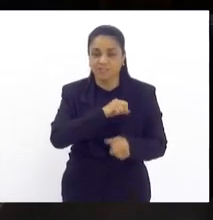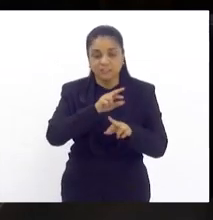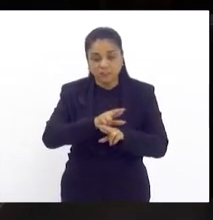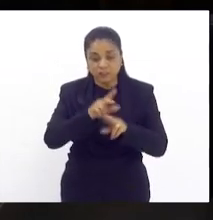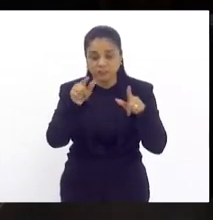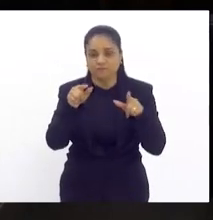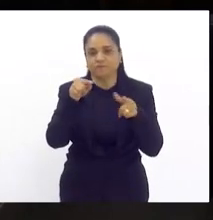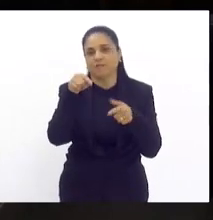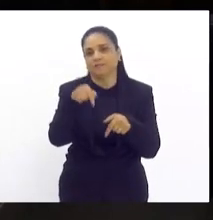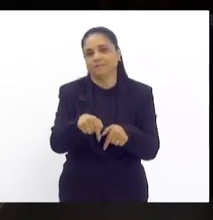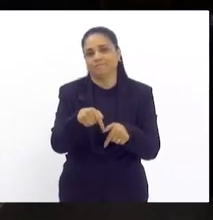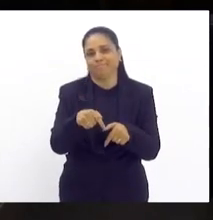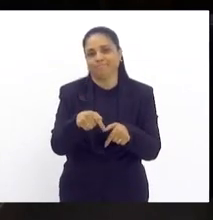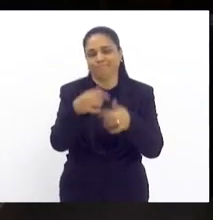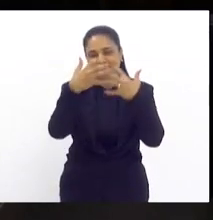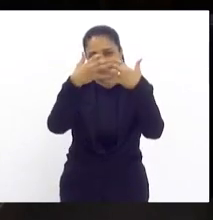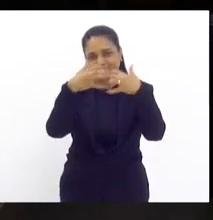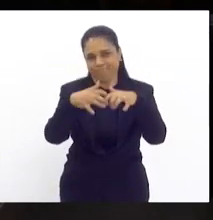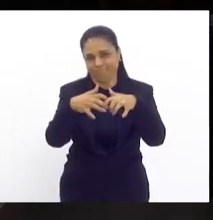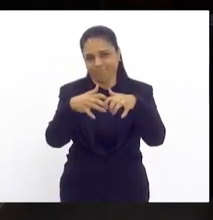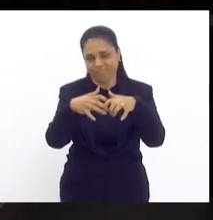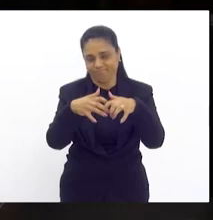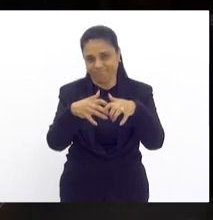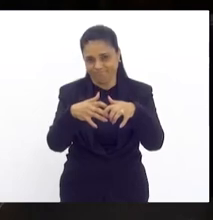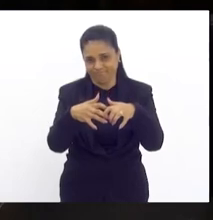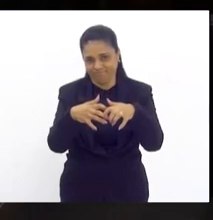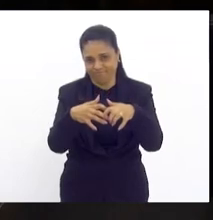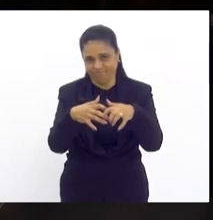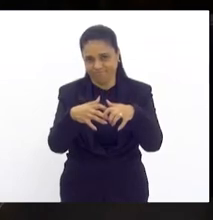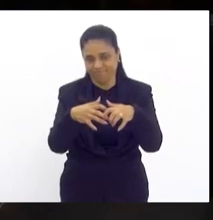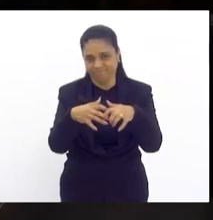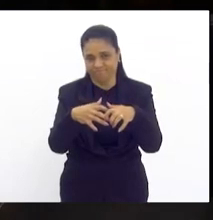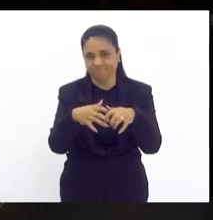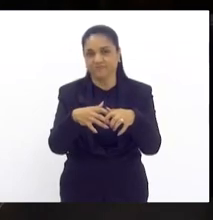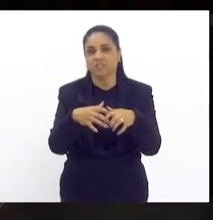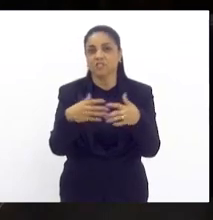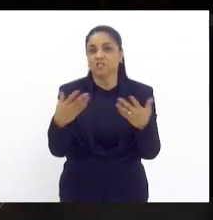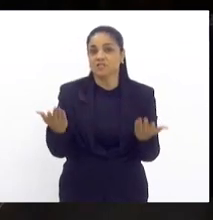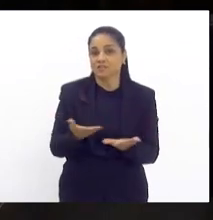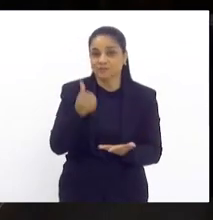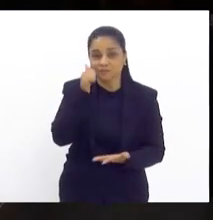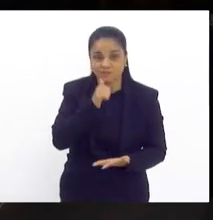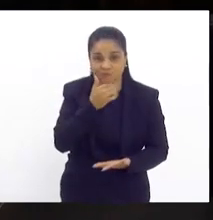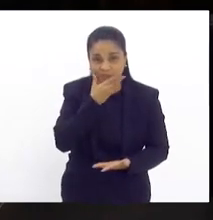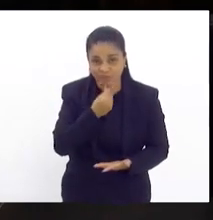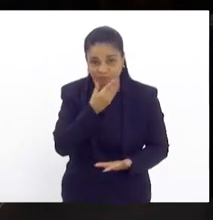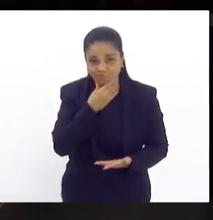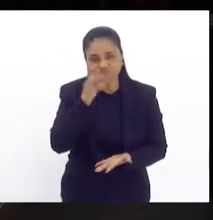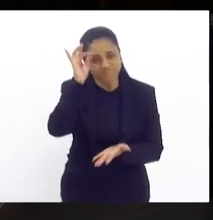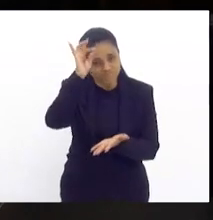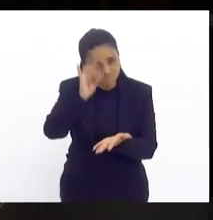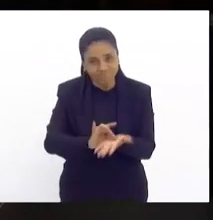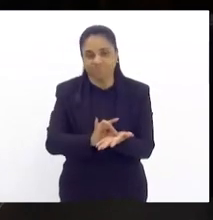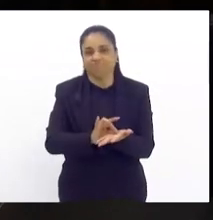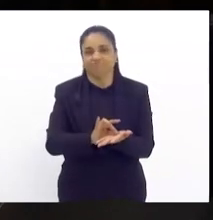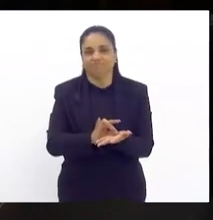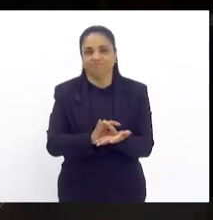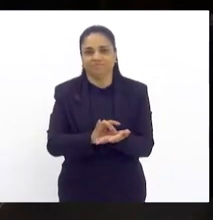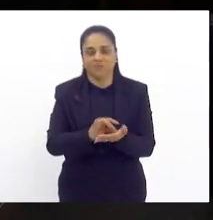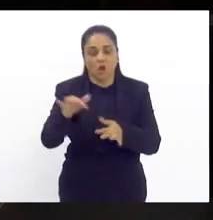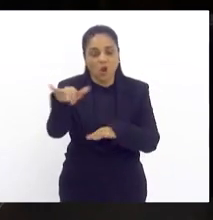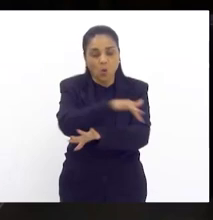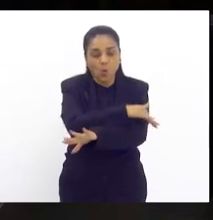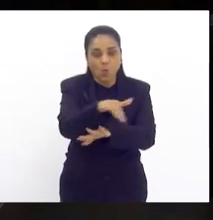naquele desastre. E hoje, senhoras e senhores, temos a certeza de que nossas ruas